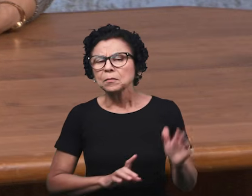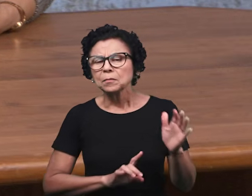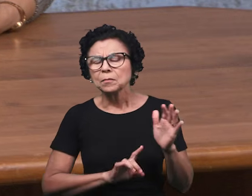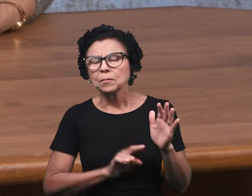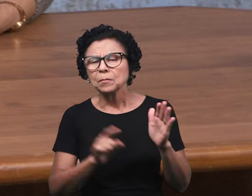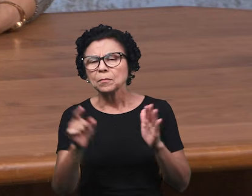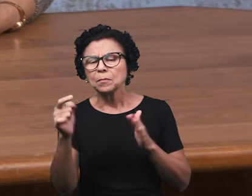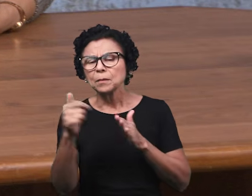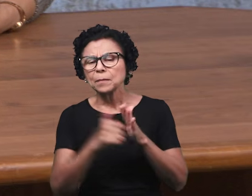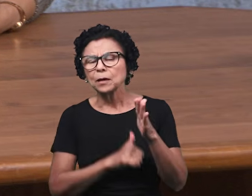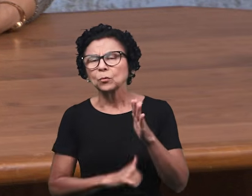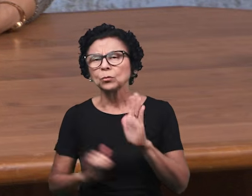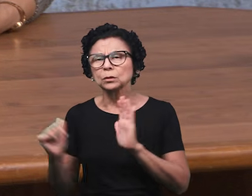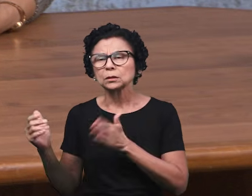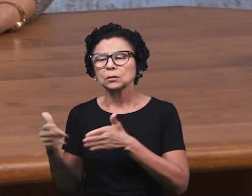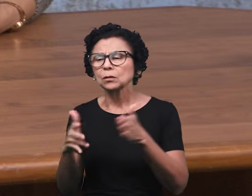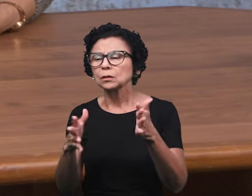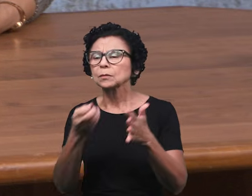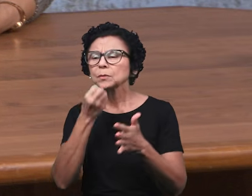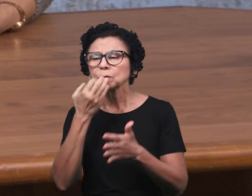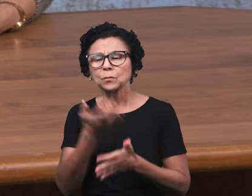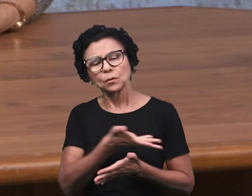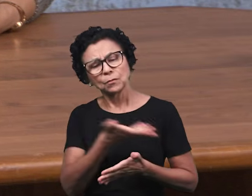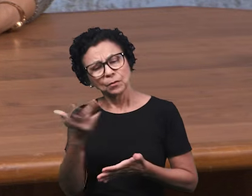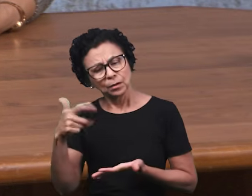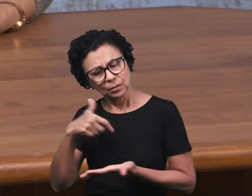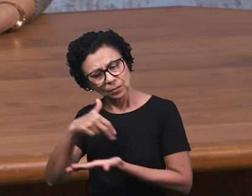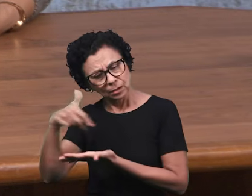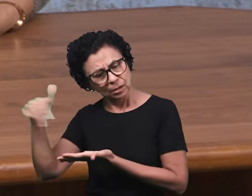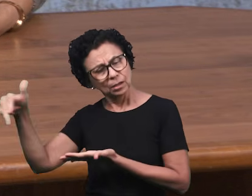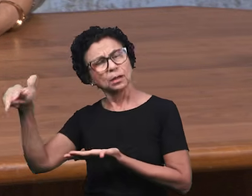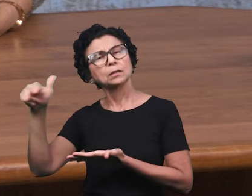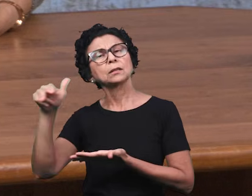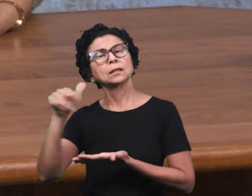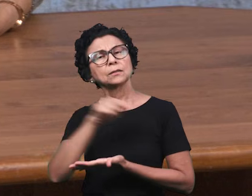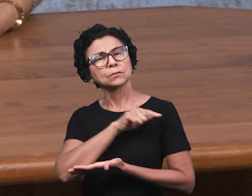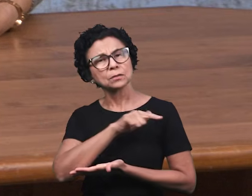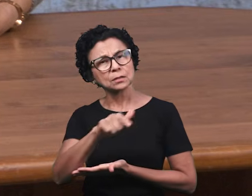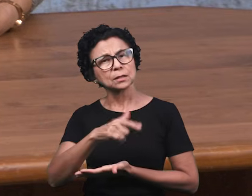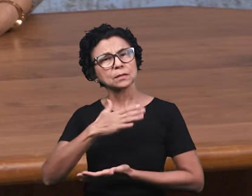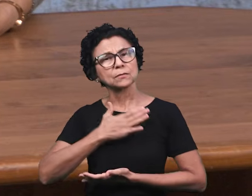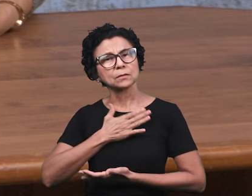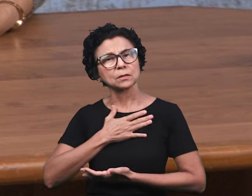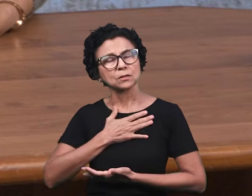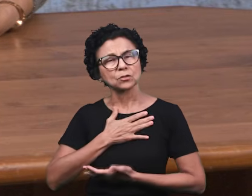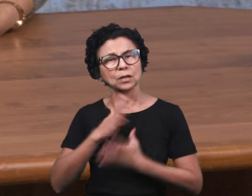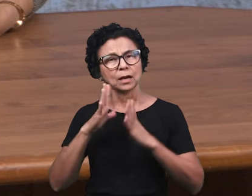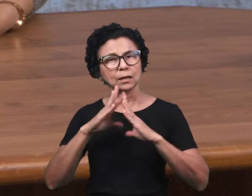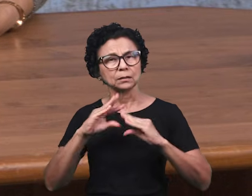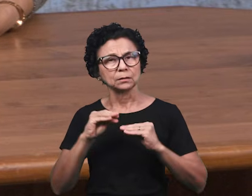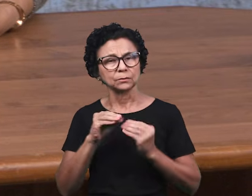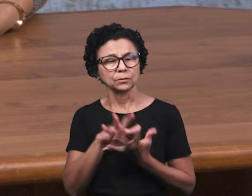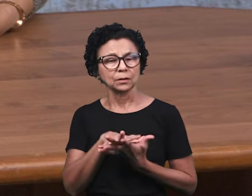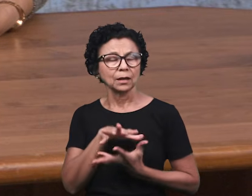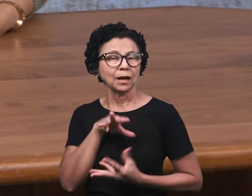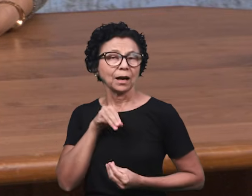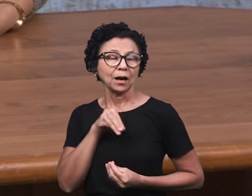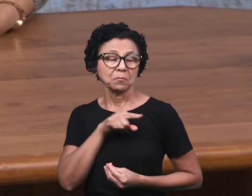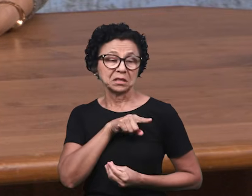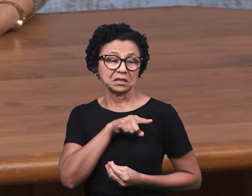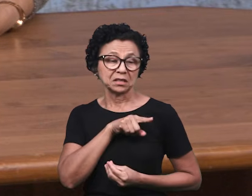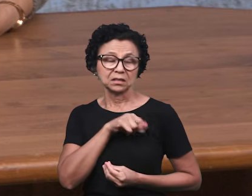é o bom caminho e andai por ele, e achareis descanso para as vossas almas. Mas eles